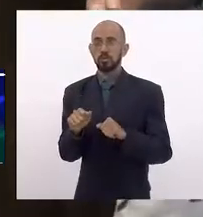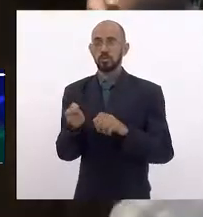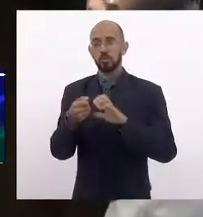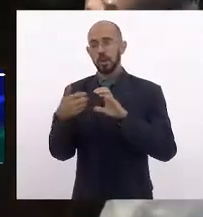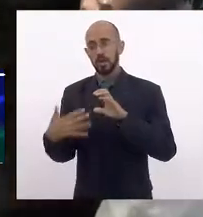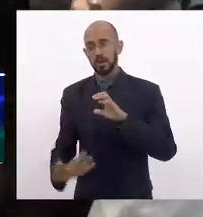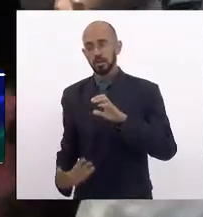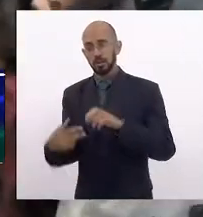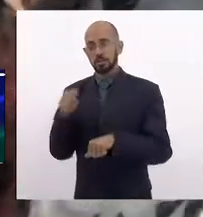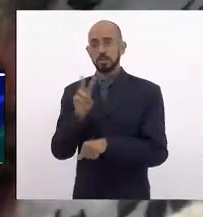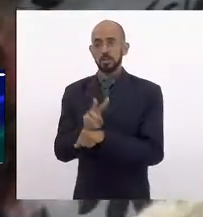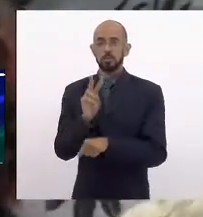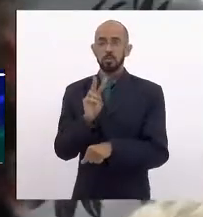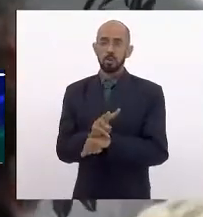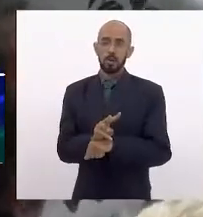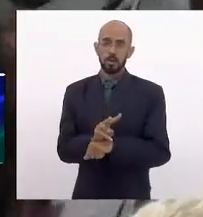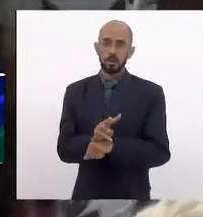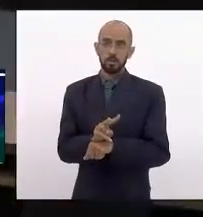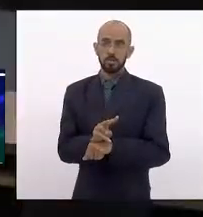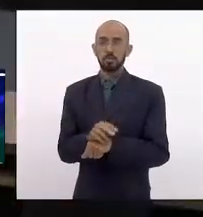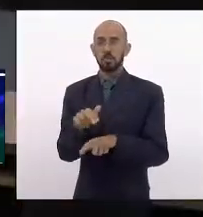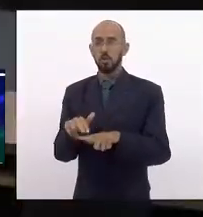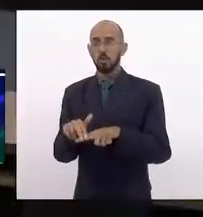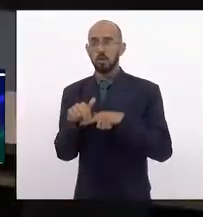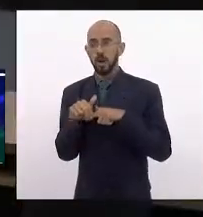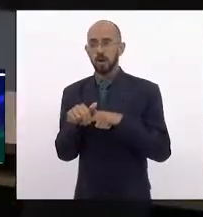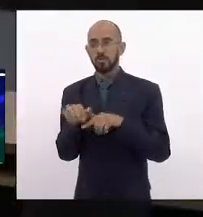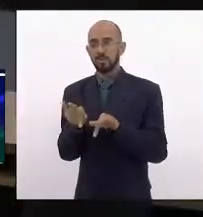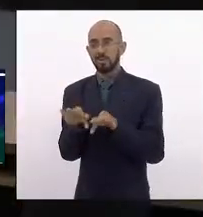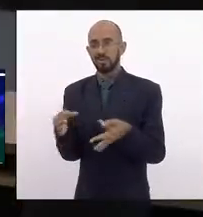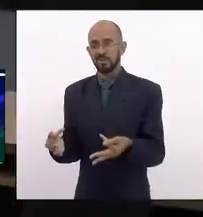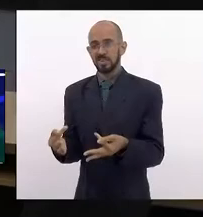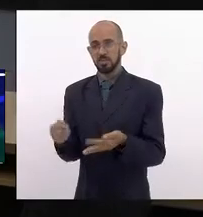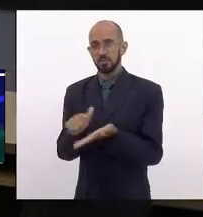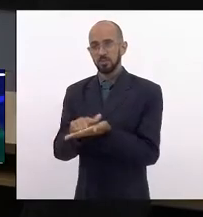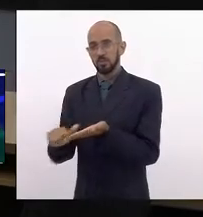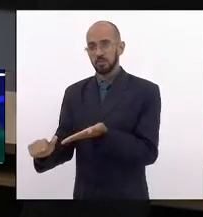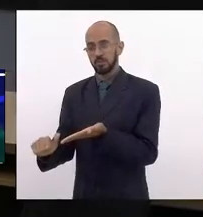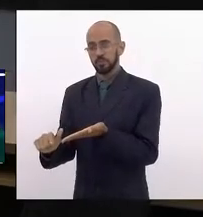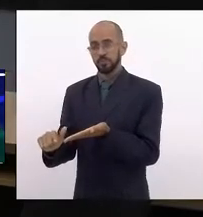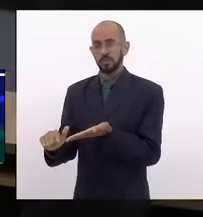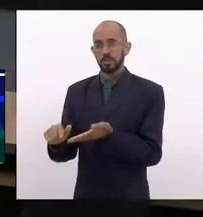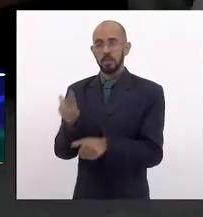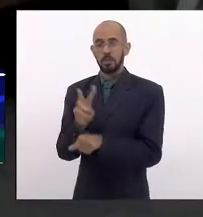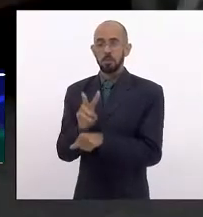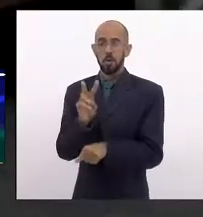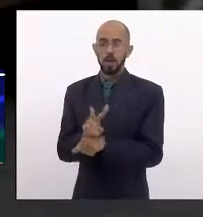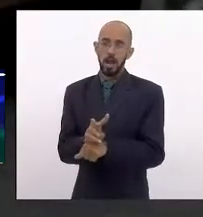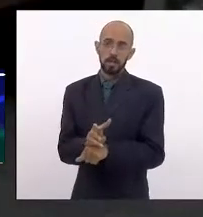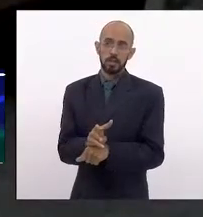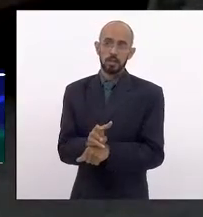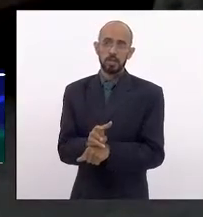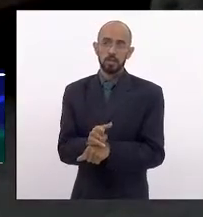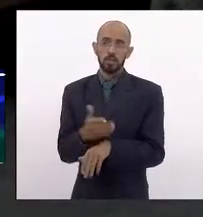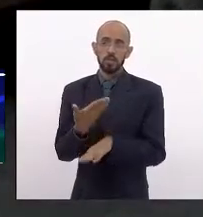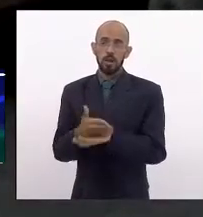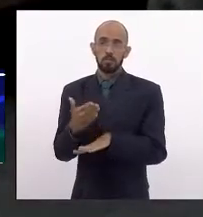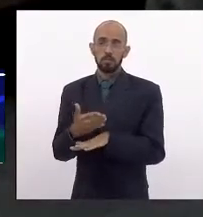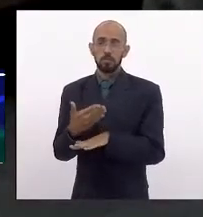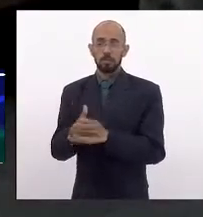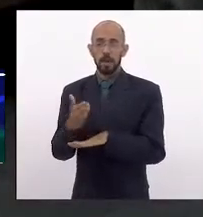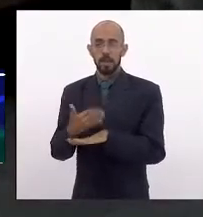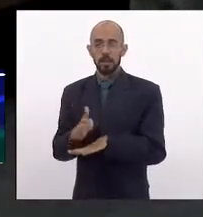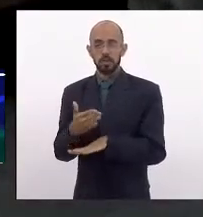caráter temporário em Face da simples vacância efêmera sem a prática de Ato dos